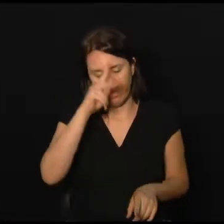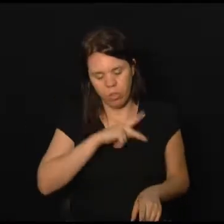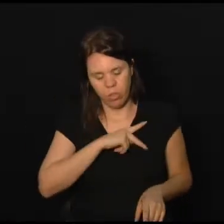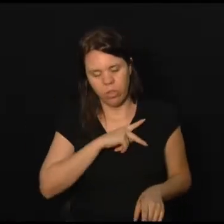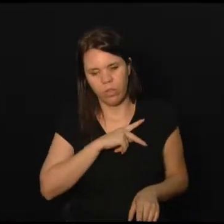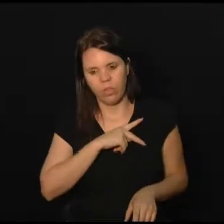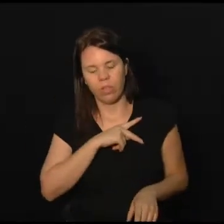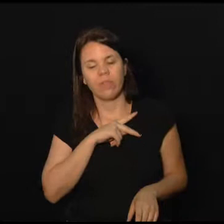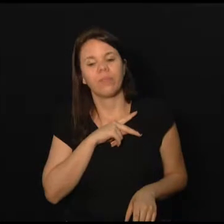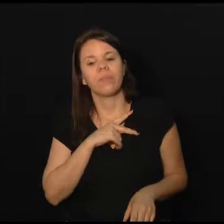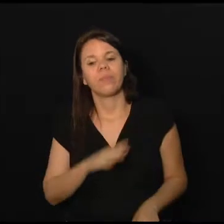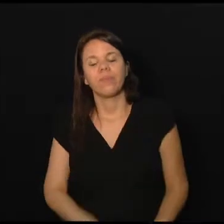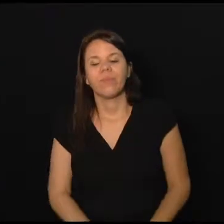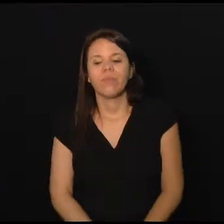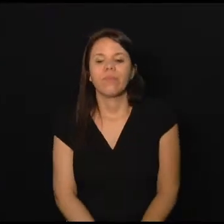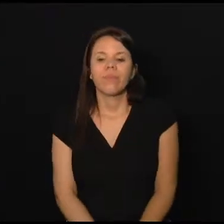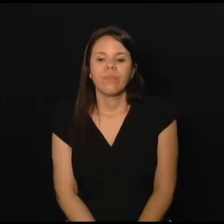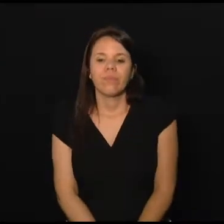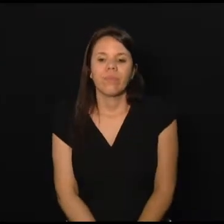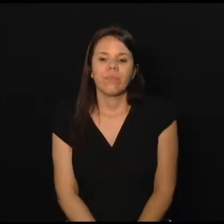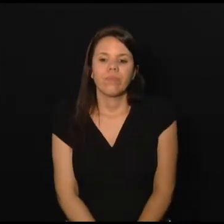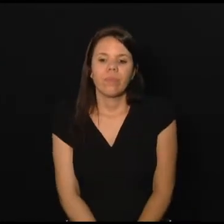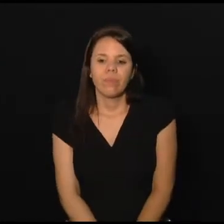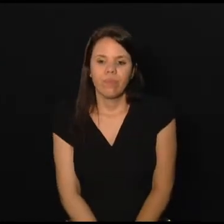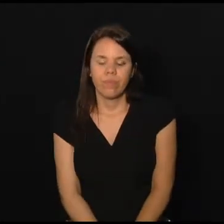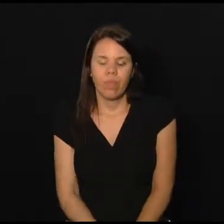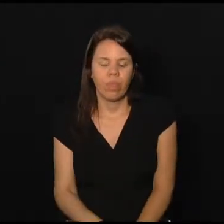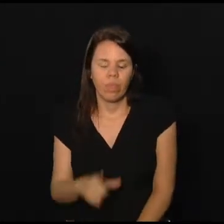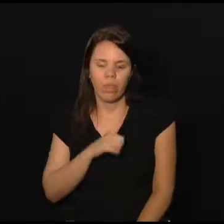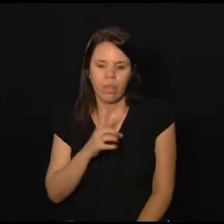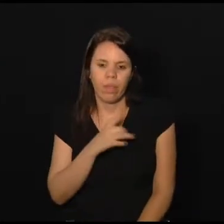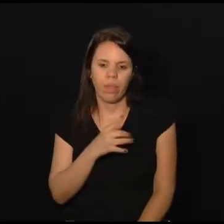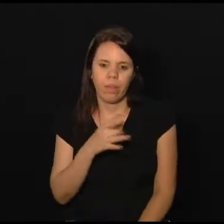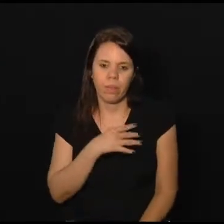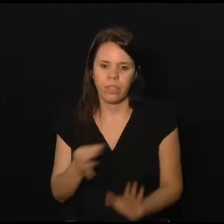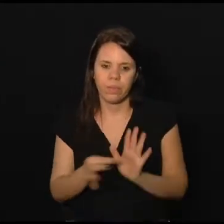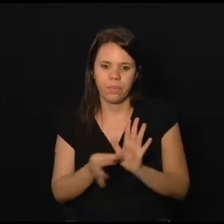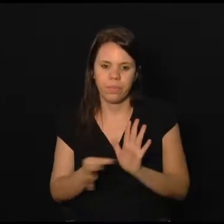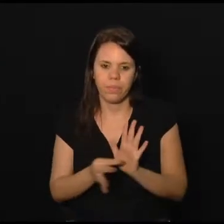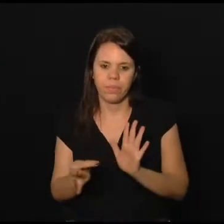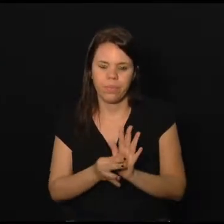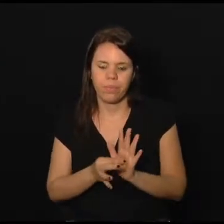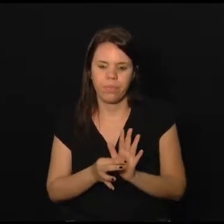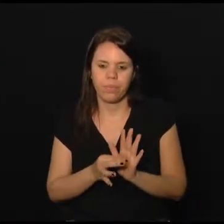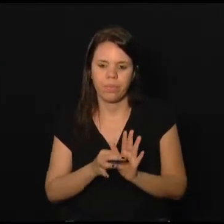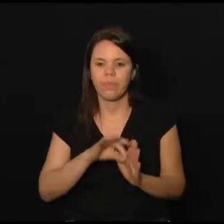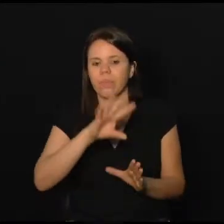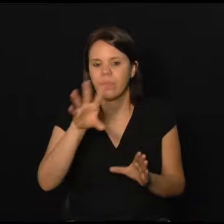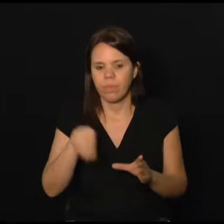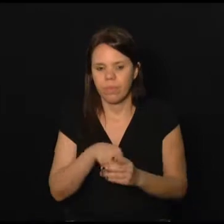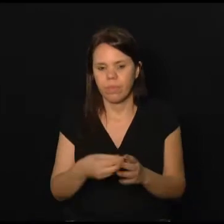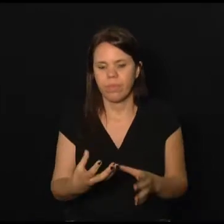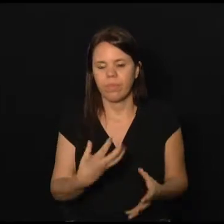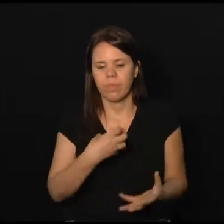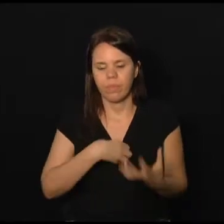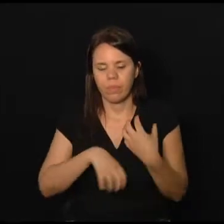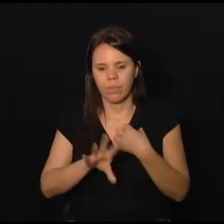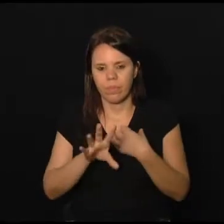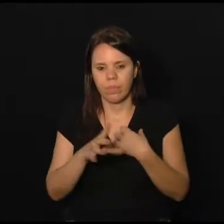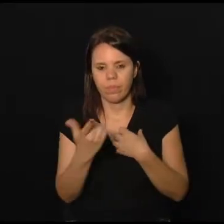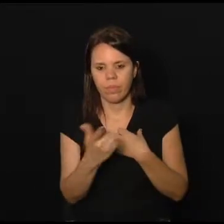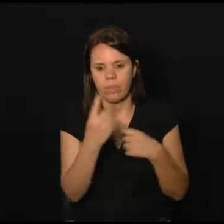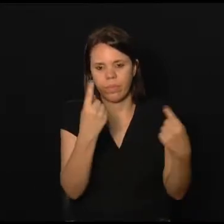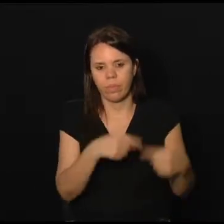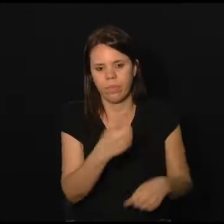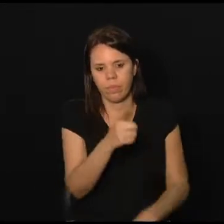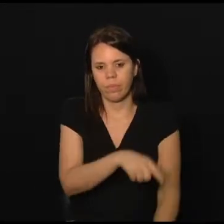próprios... vamos dizer assim, ela tem medo de opinar e colocar os seus sentimentos, mesmo que seja contrário ao outro. Ela fala,